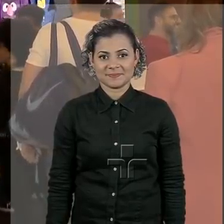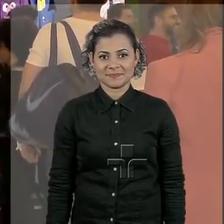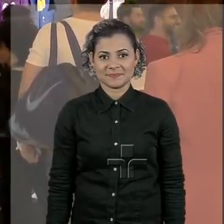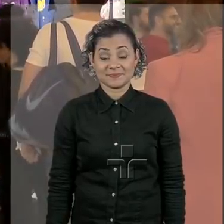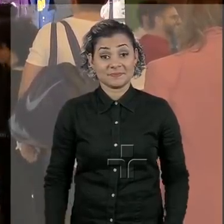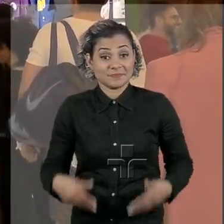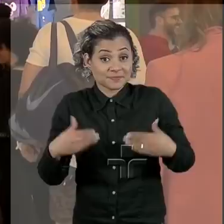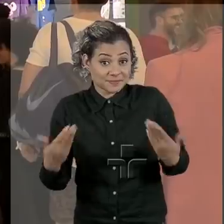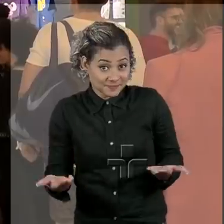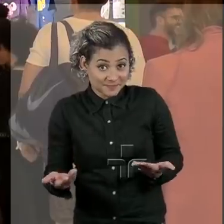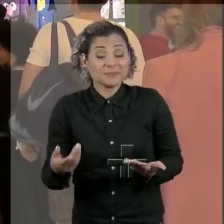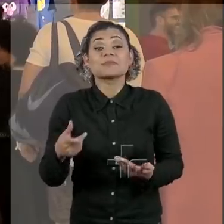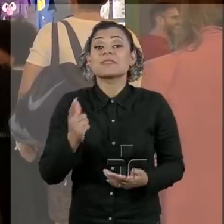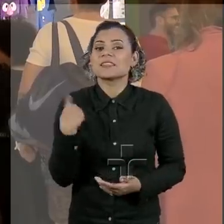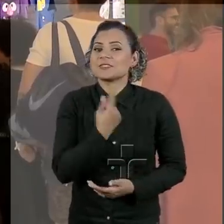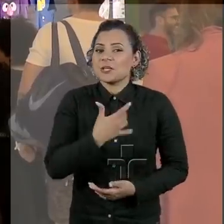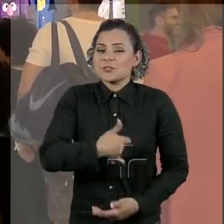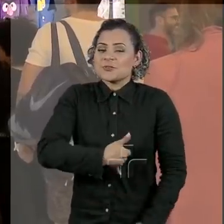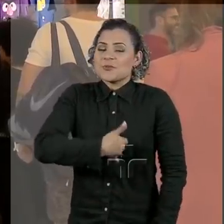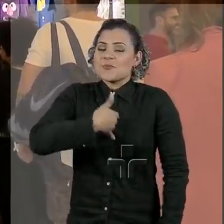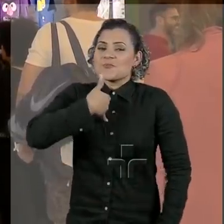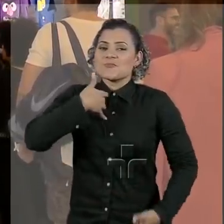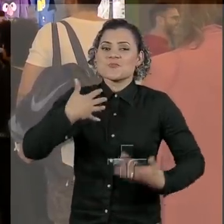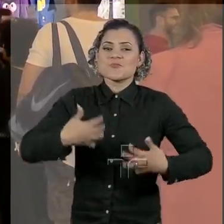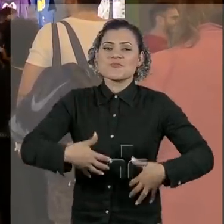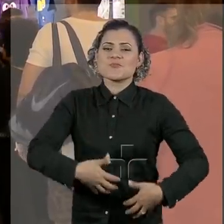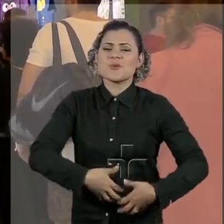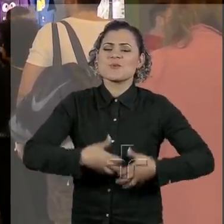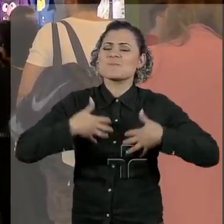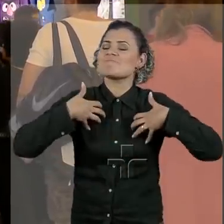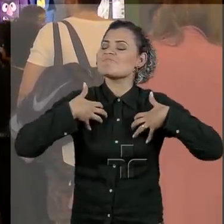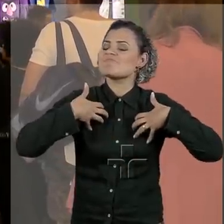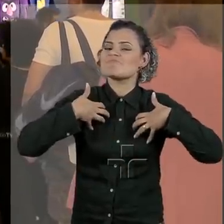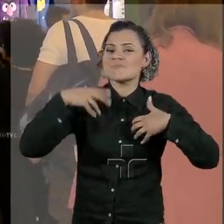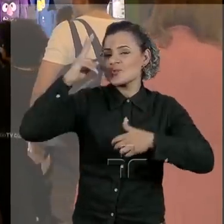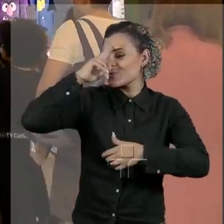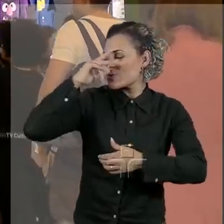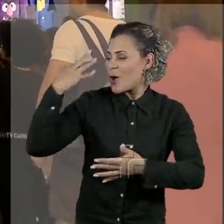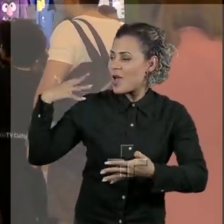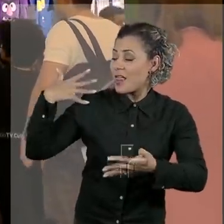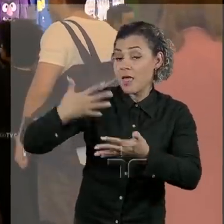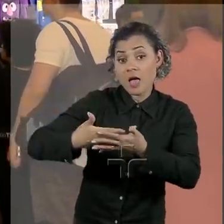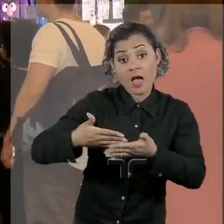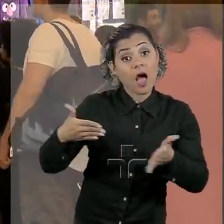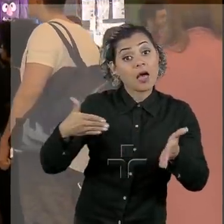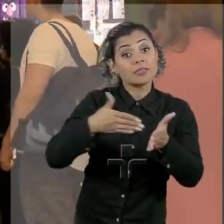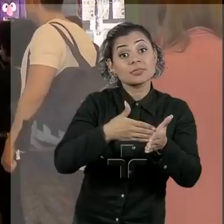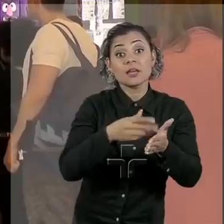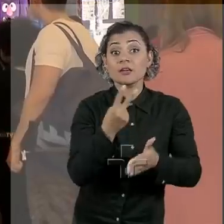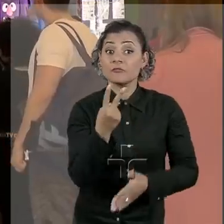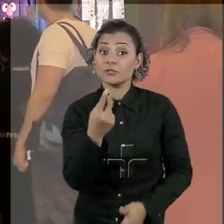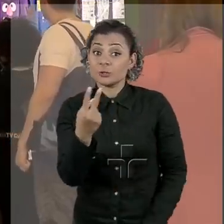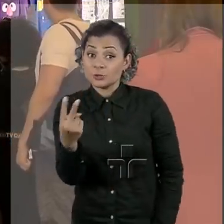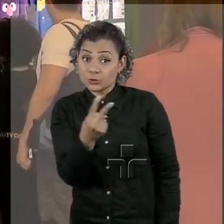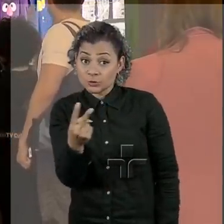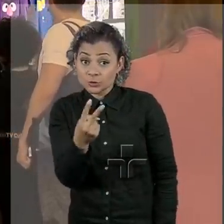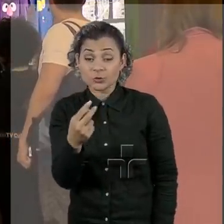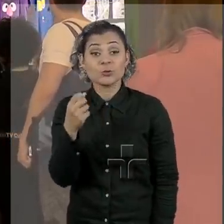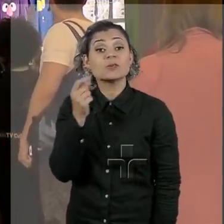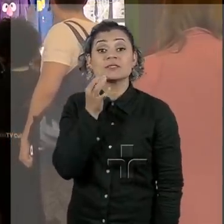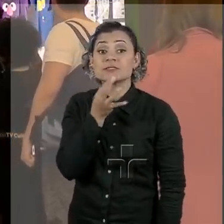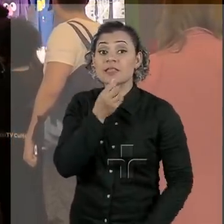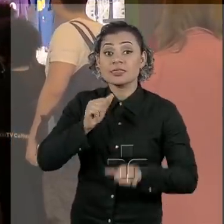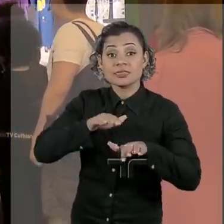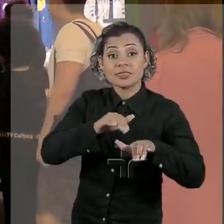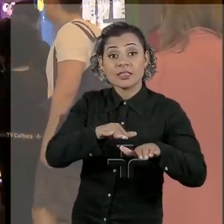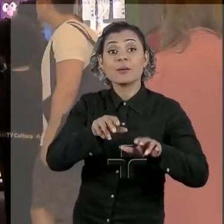A gente tem muito orgulho dessa história. A exposição vai até o dia 22 de setembro, aqui no